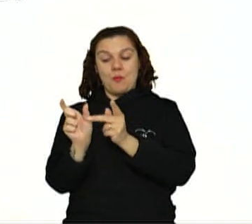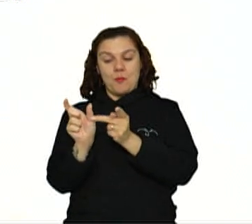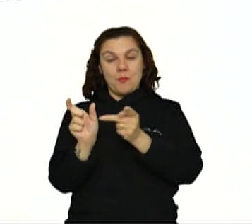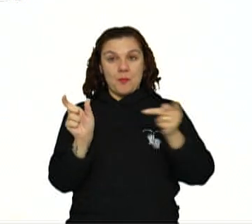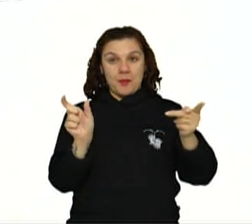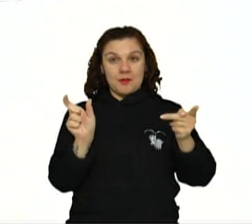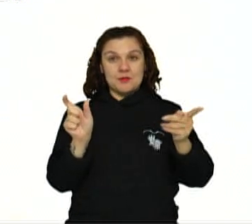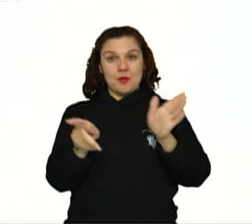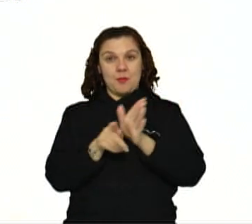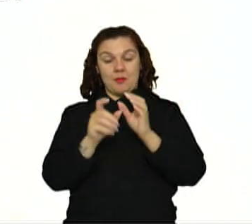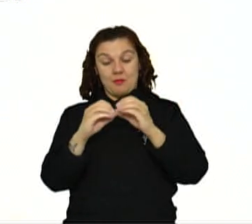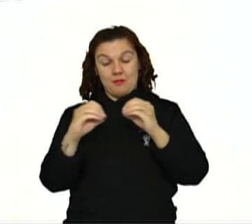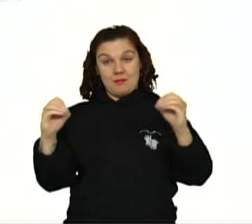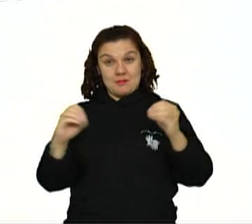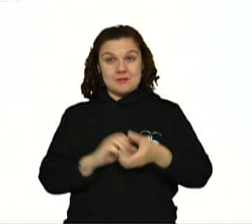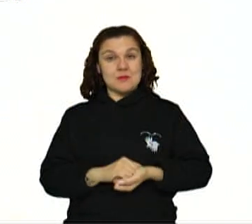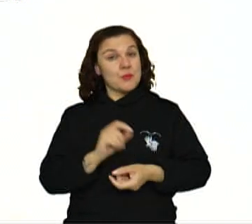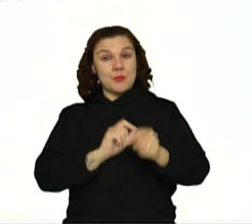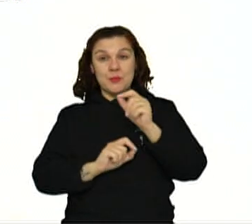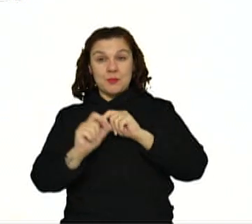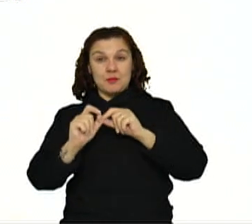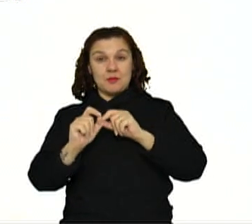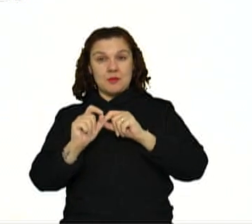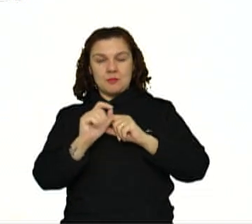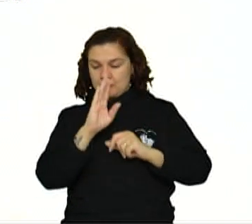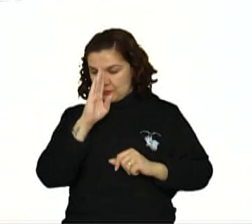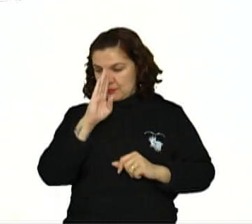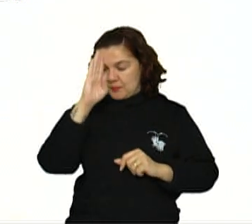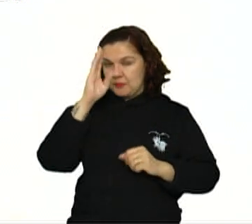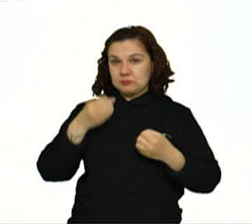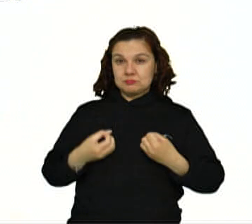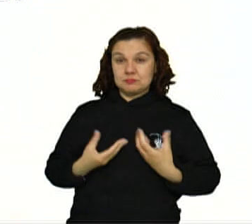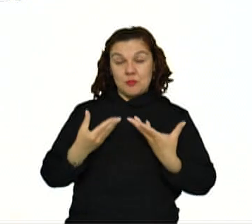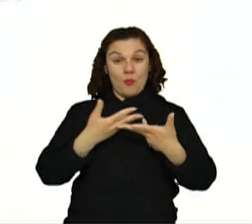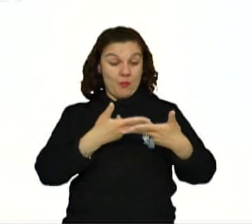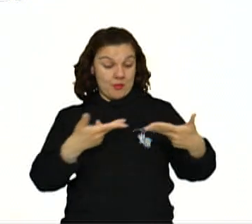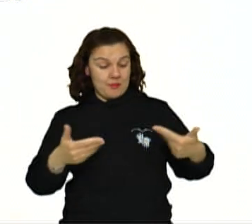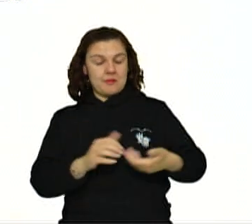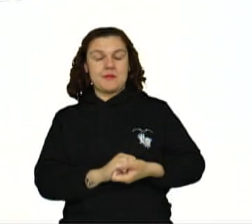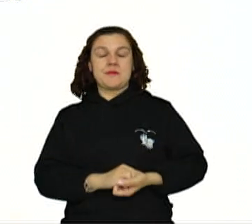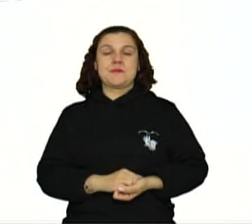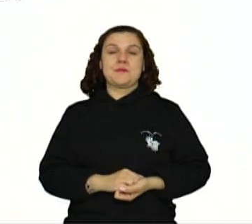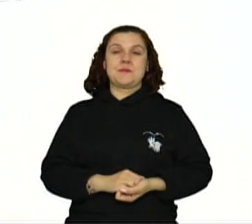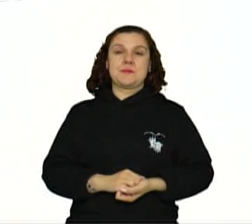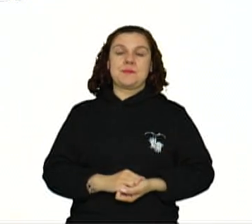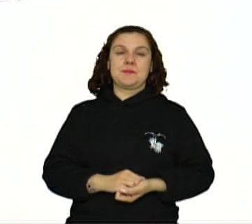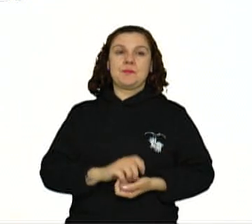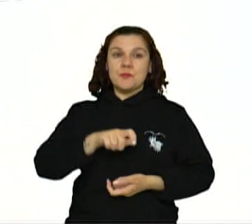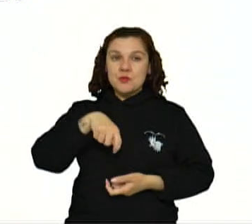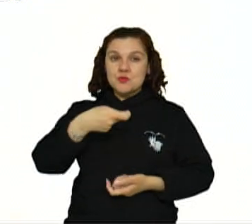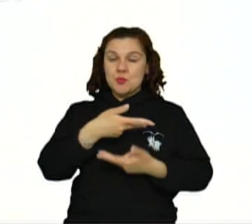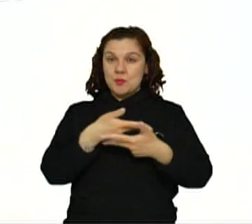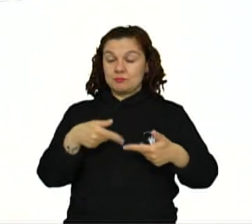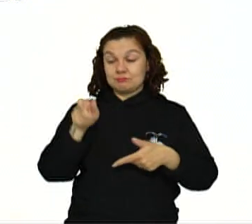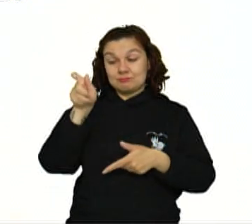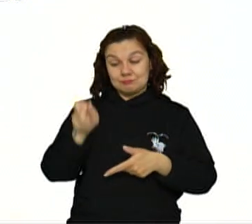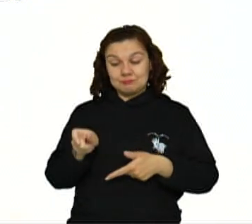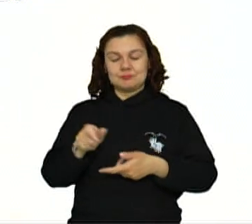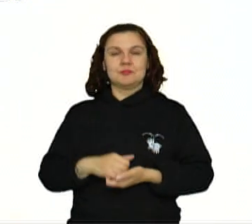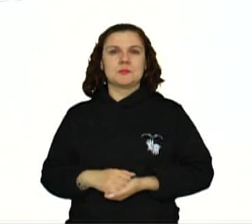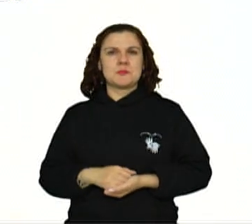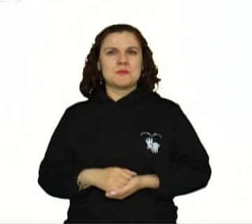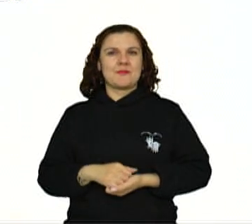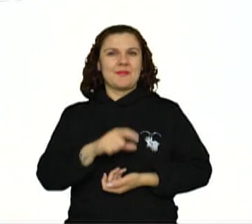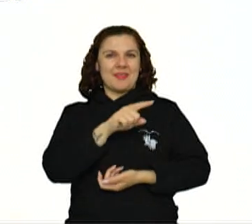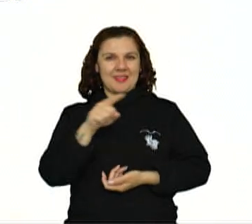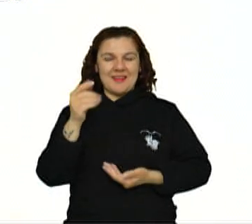de uma oração como o termo que declara algo a respeito do sujeito. Vocês gostam